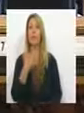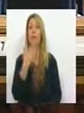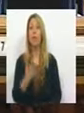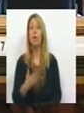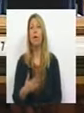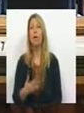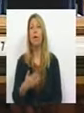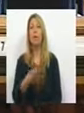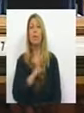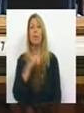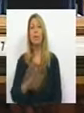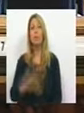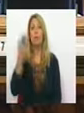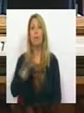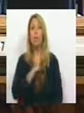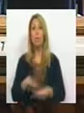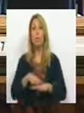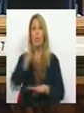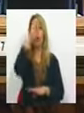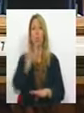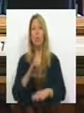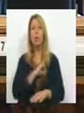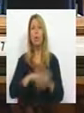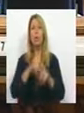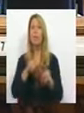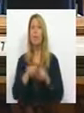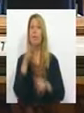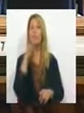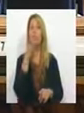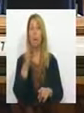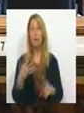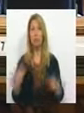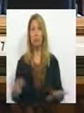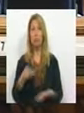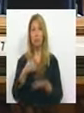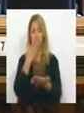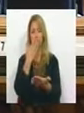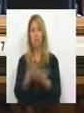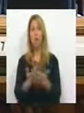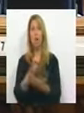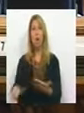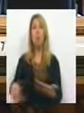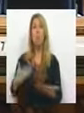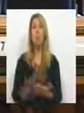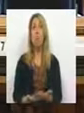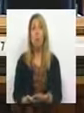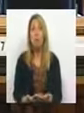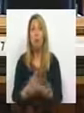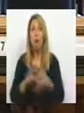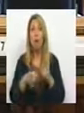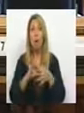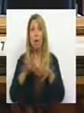Senhor Presidente, senhores membros do Governo, senhores deputados, estamos em presença de uma proposta sem qualquer